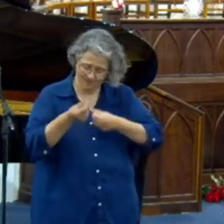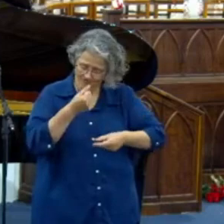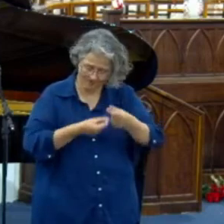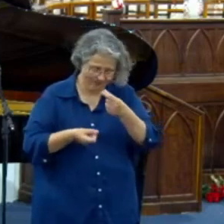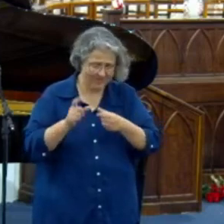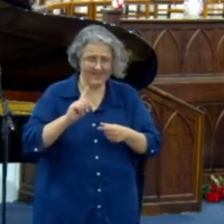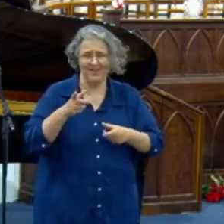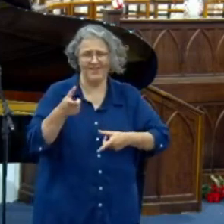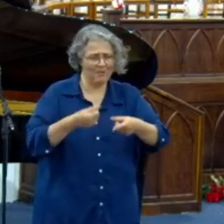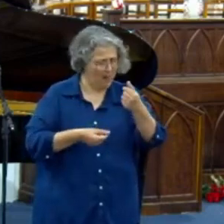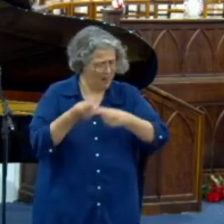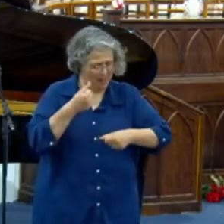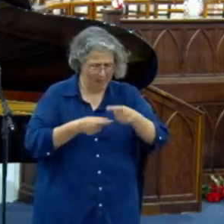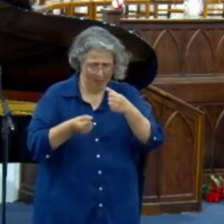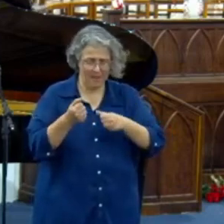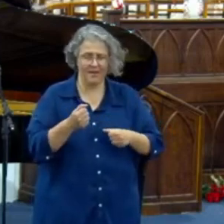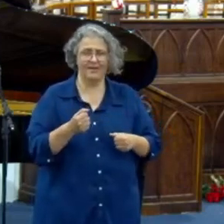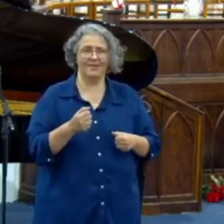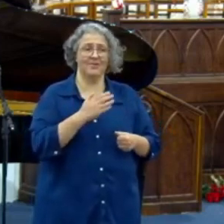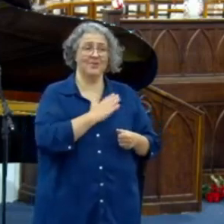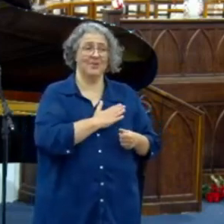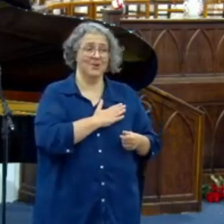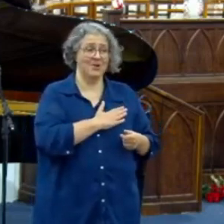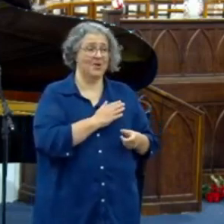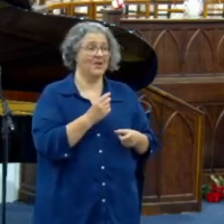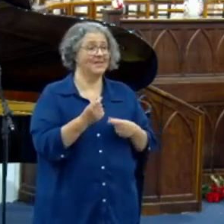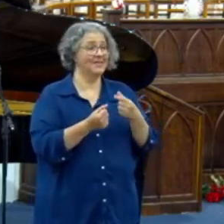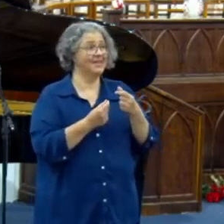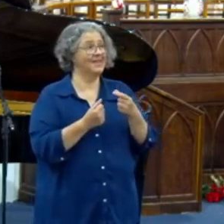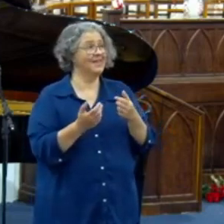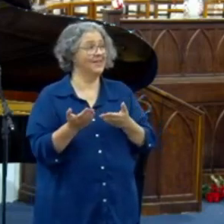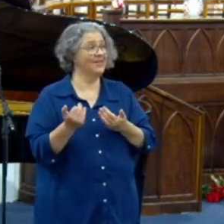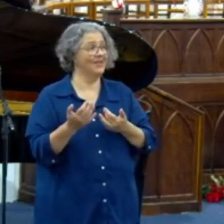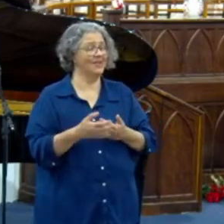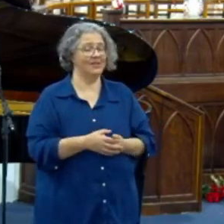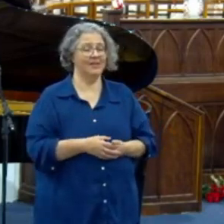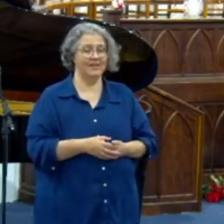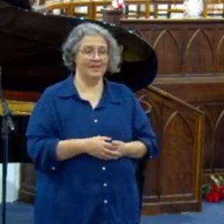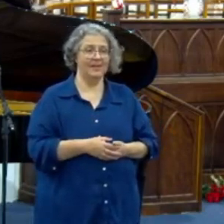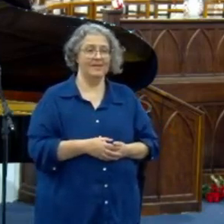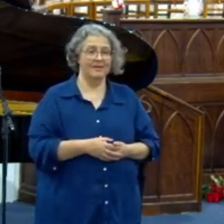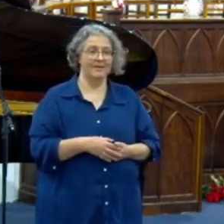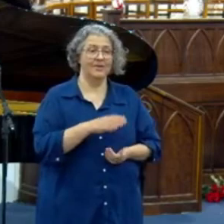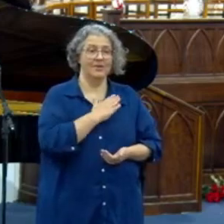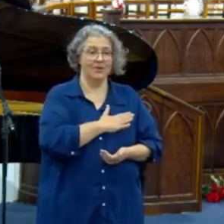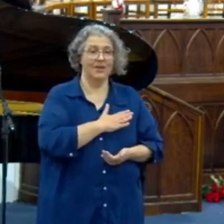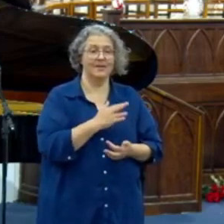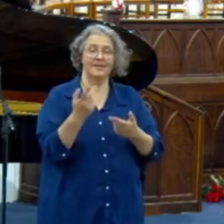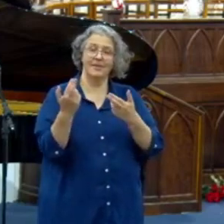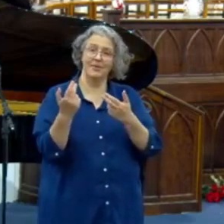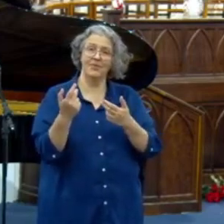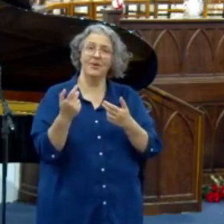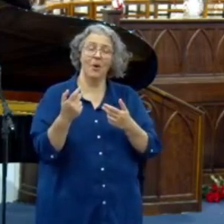estiver o seu coração, aí, ou onde estiver o seu tesouro, aí também estará o seu coração.